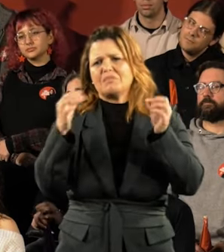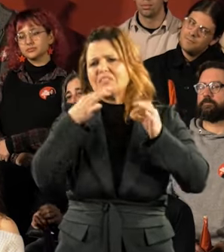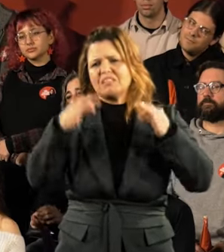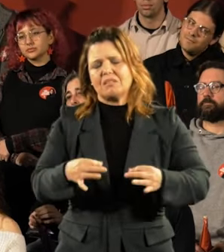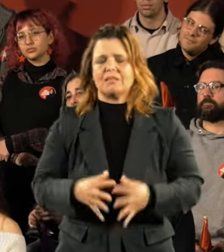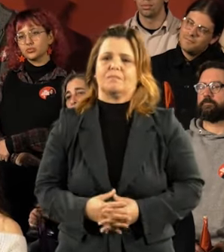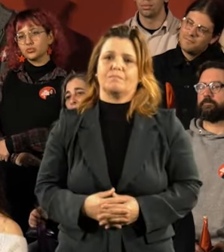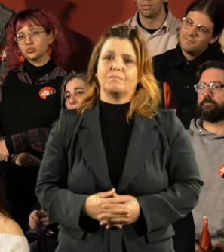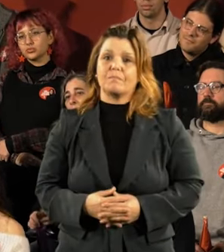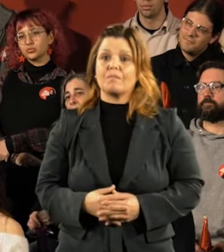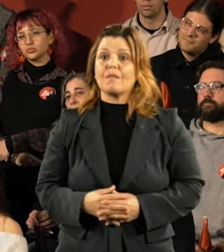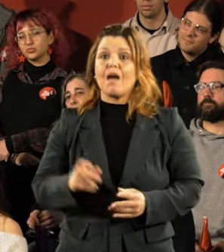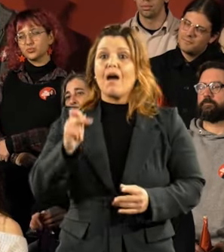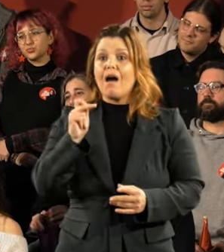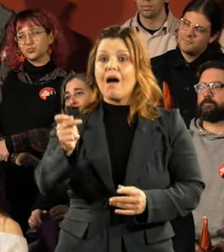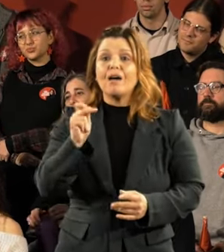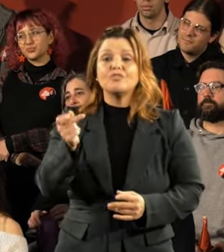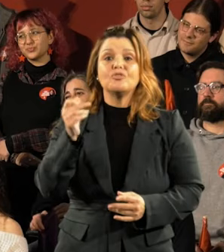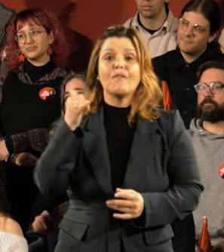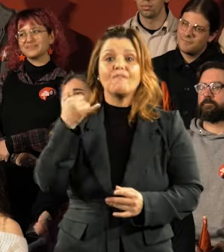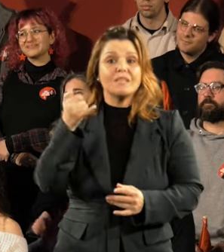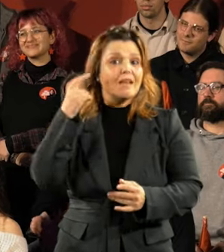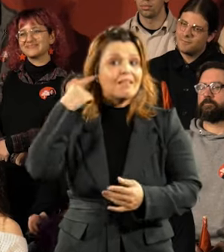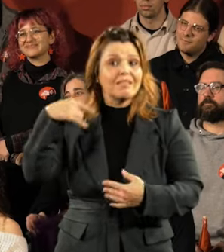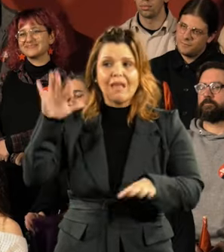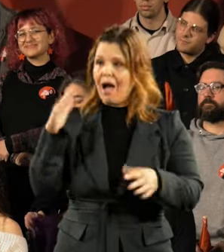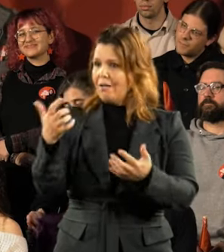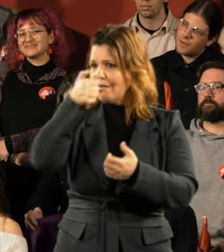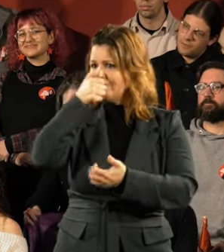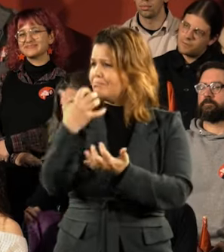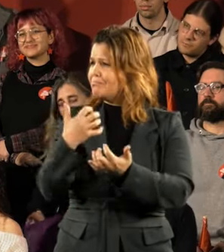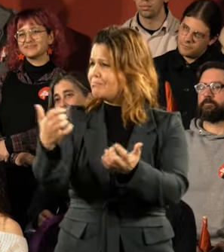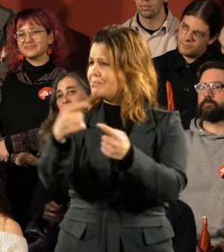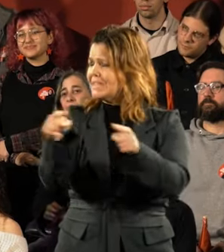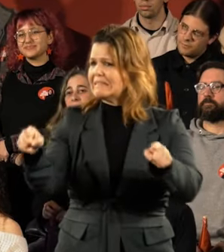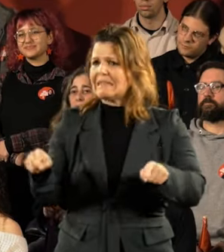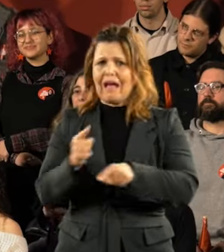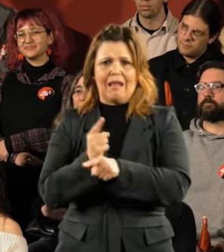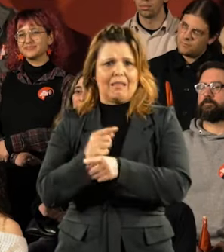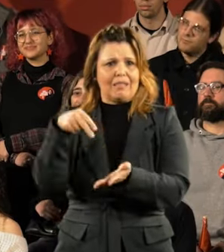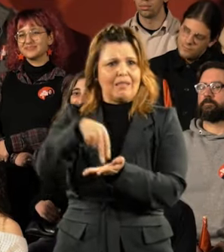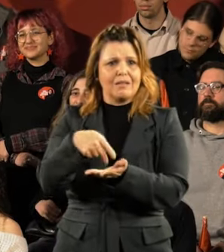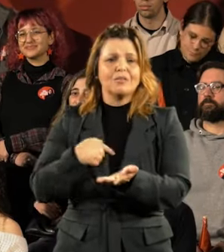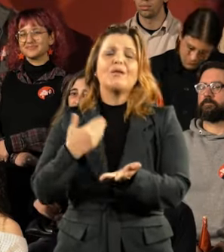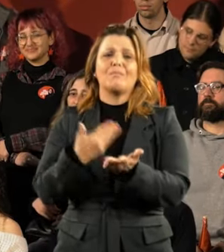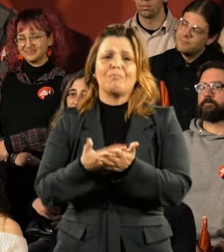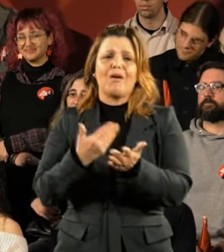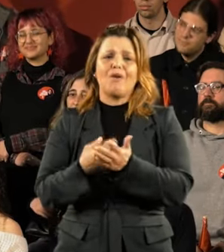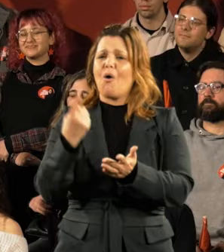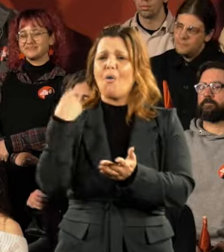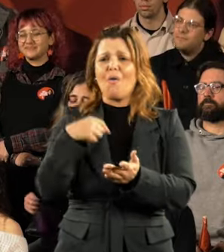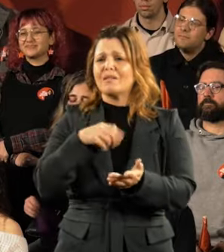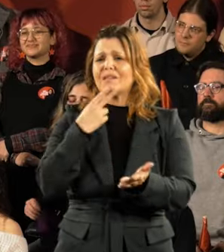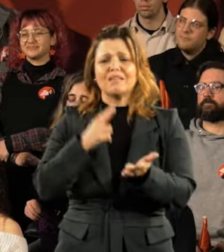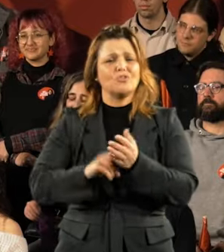mapa 25 anos depois Aqui estamos nesta sala nesta sala cheia a provar que não tiveram razão ontem não